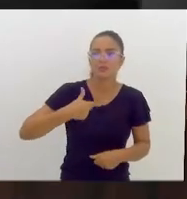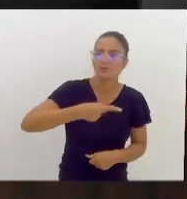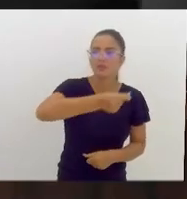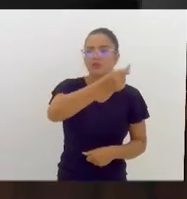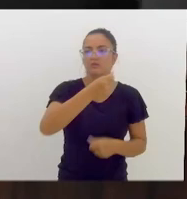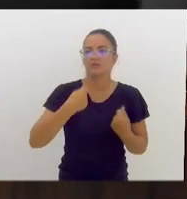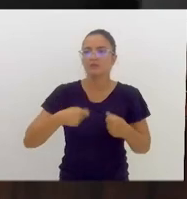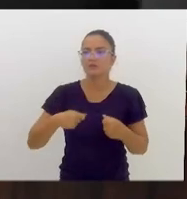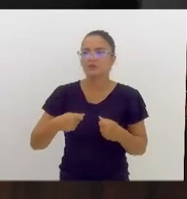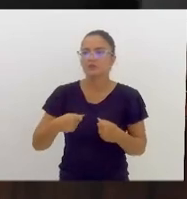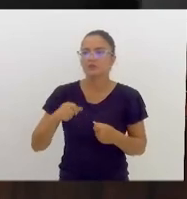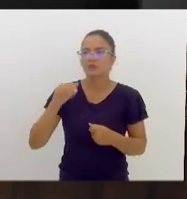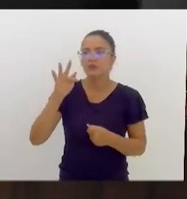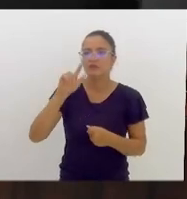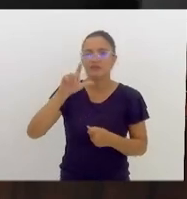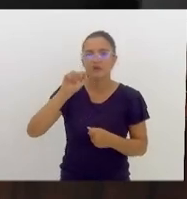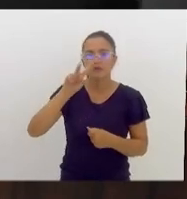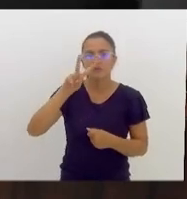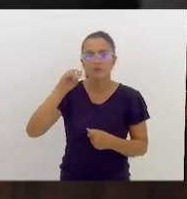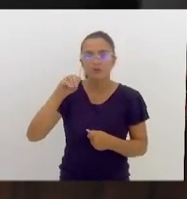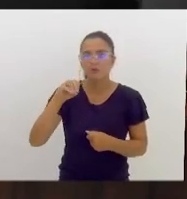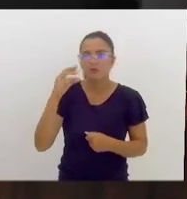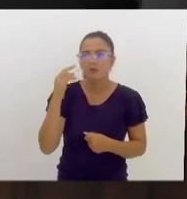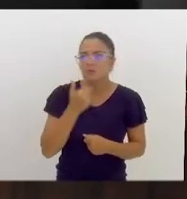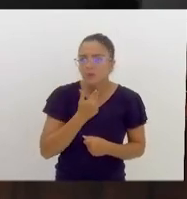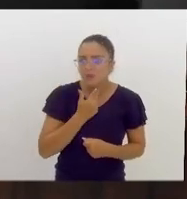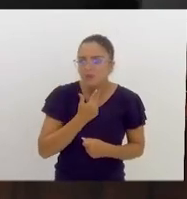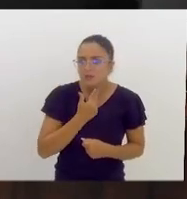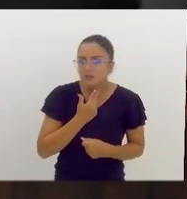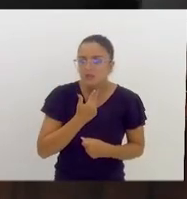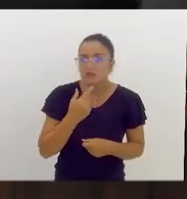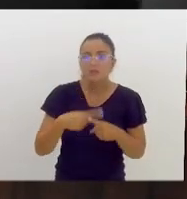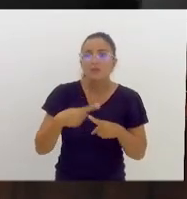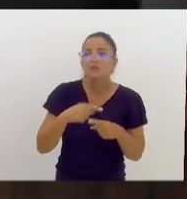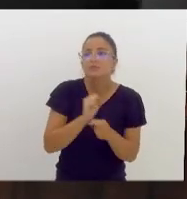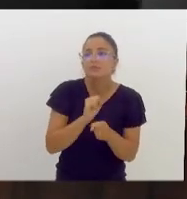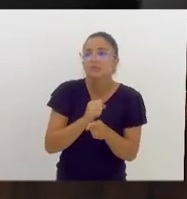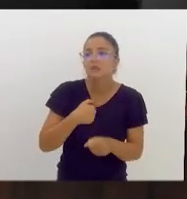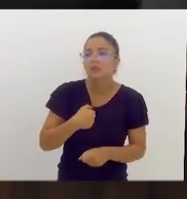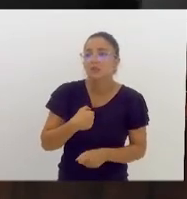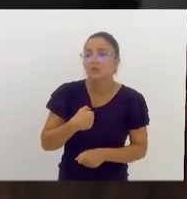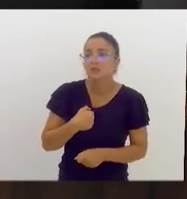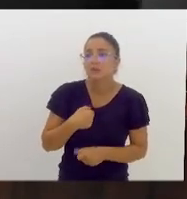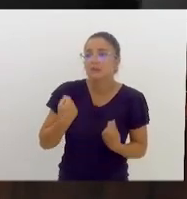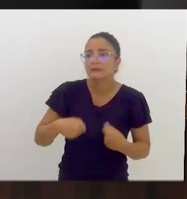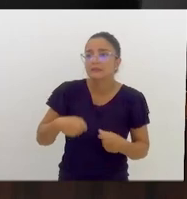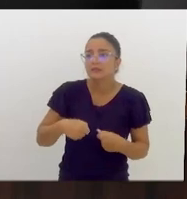não? E como é que vai fazer? É que estamos esperando lá.